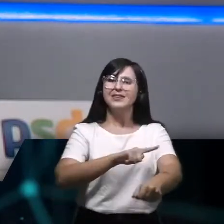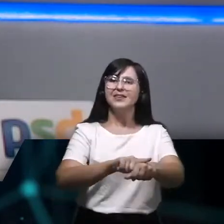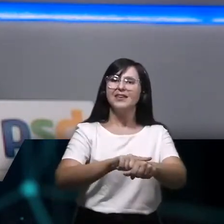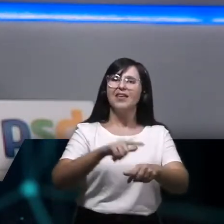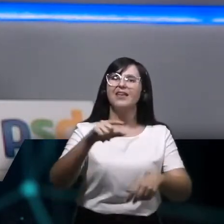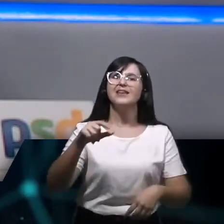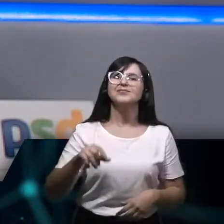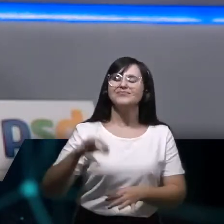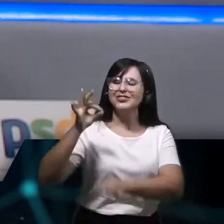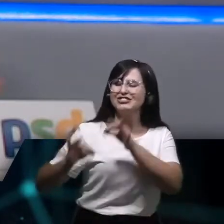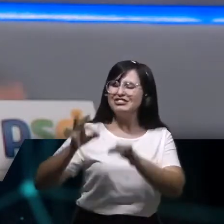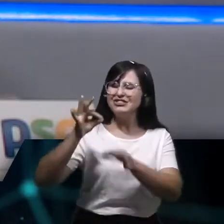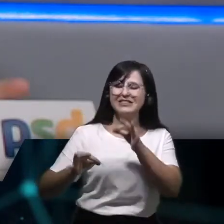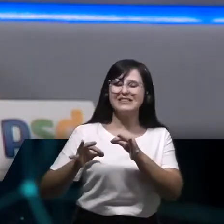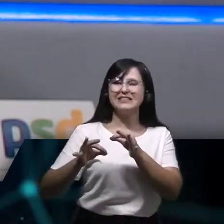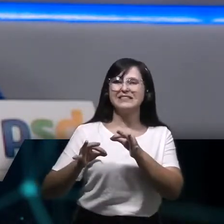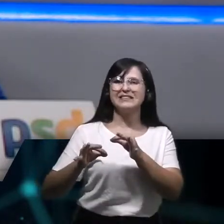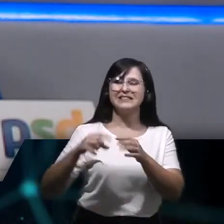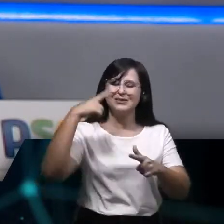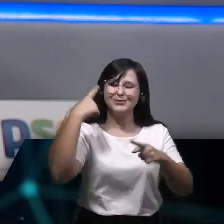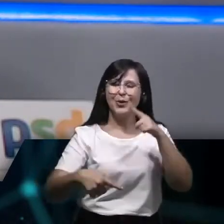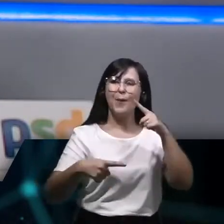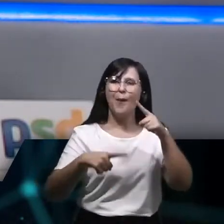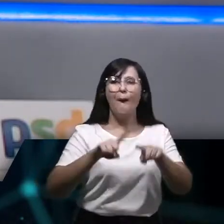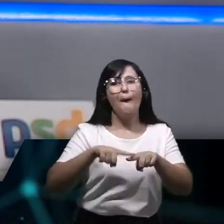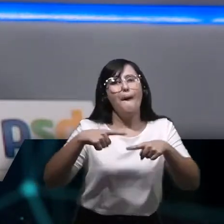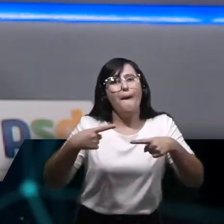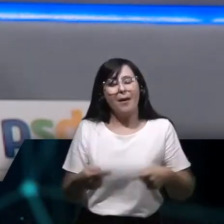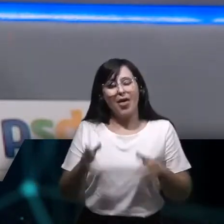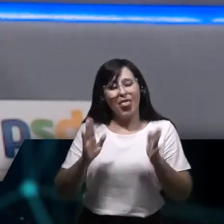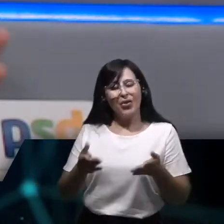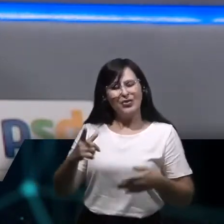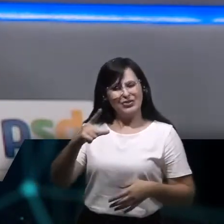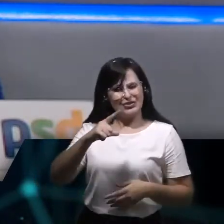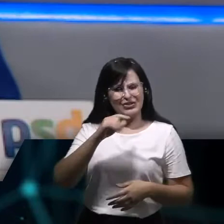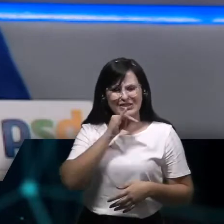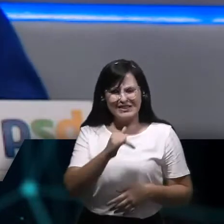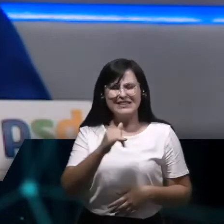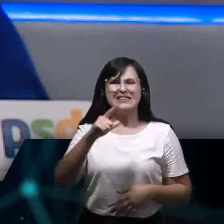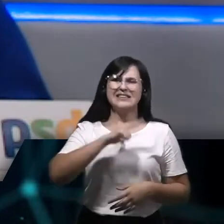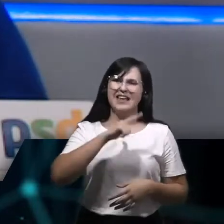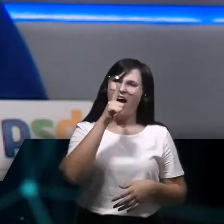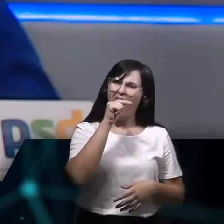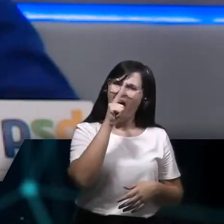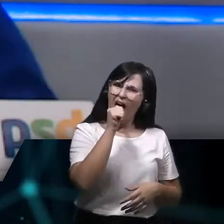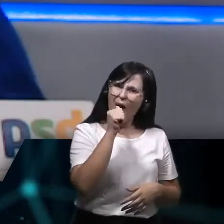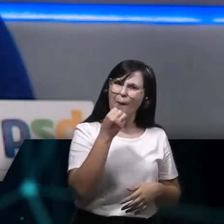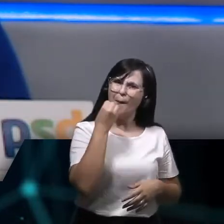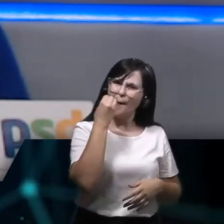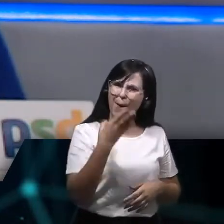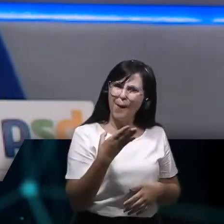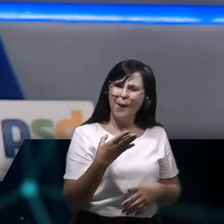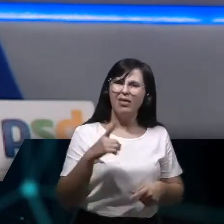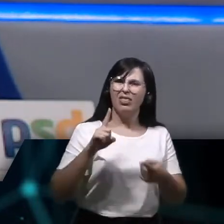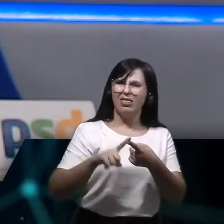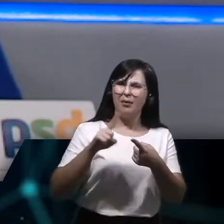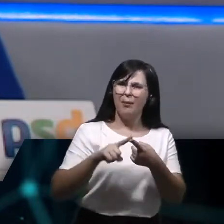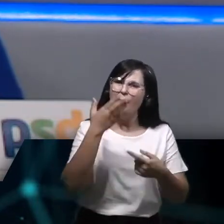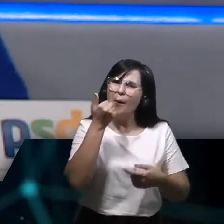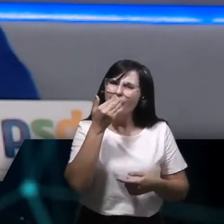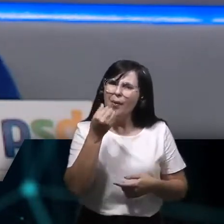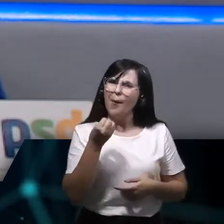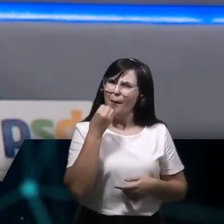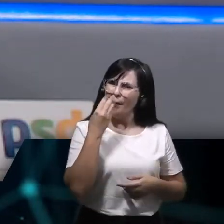pelo Tribunal de Contas e hoje chega aqui e diz que tinha uma merenda de qualidade, tinha água mineral. Água mineral tem sim hoje na nossa